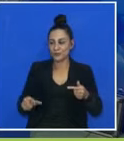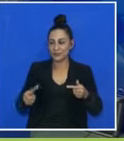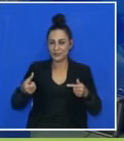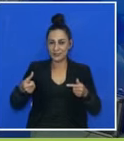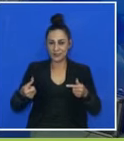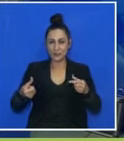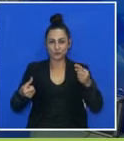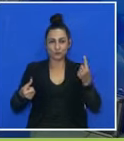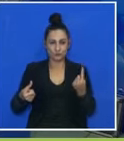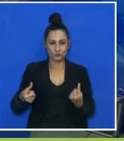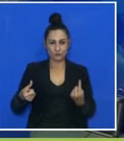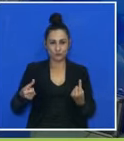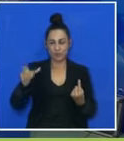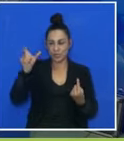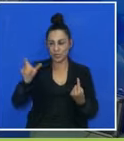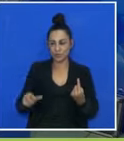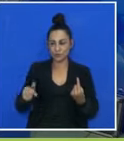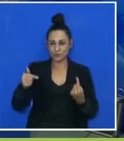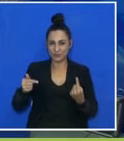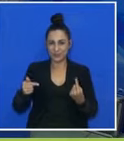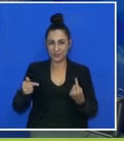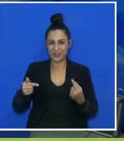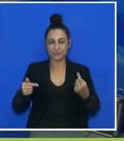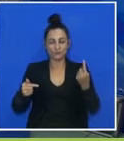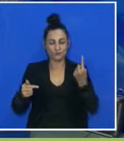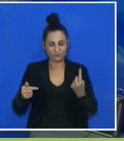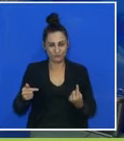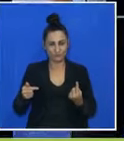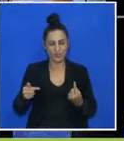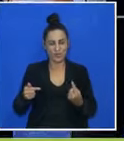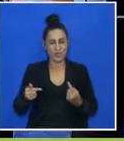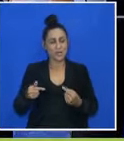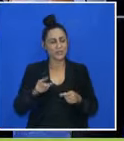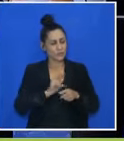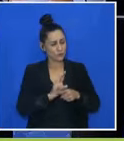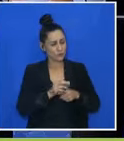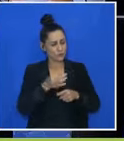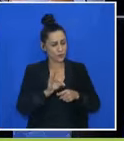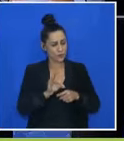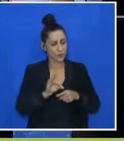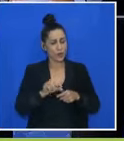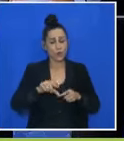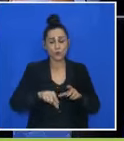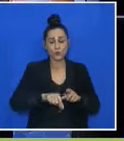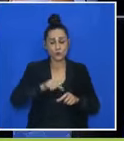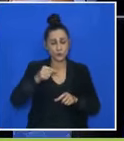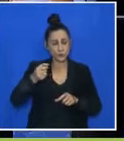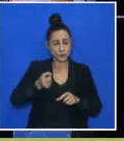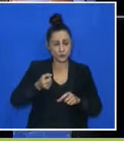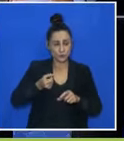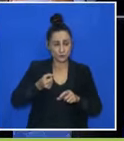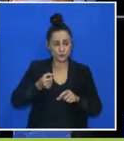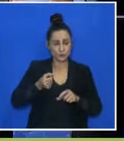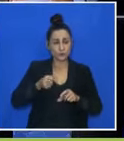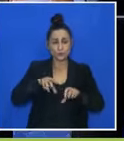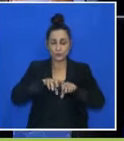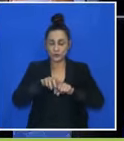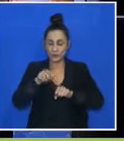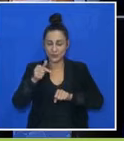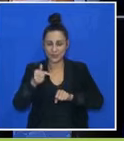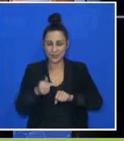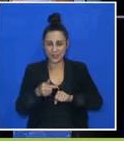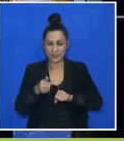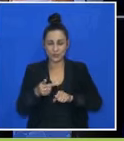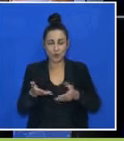coluna 6, 1 e coluna 7, 1. Senhoras auditoras, as senhoras confirmam os números sorteados do